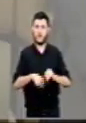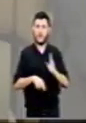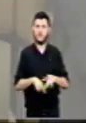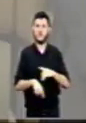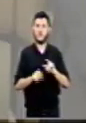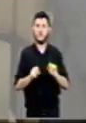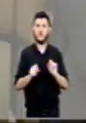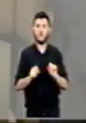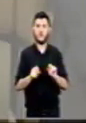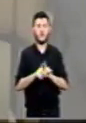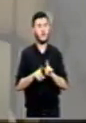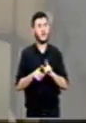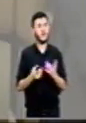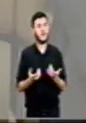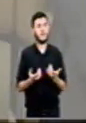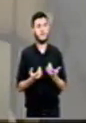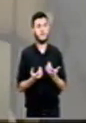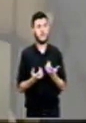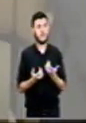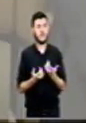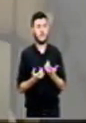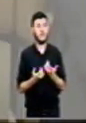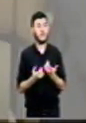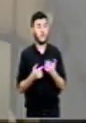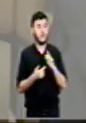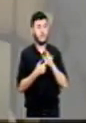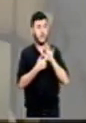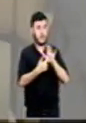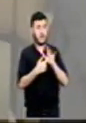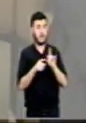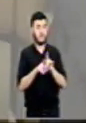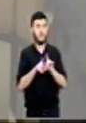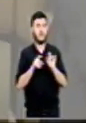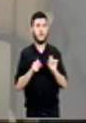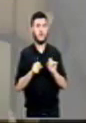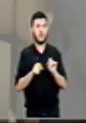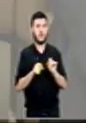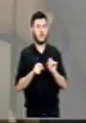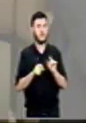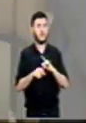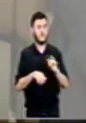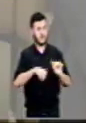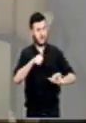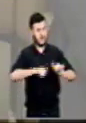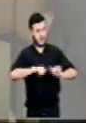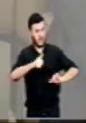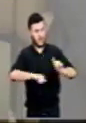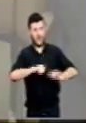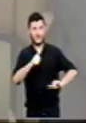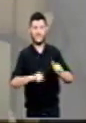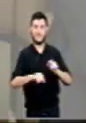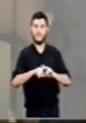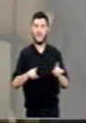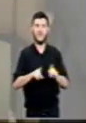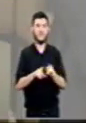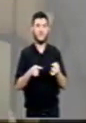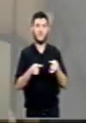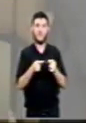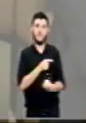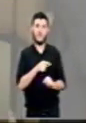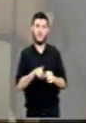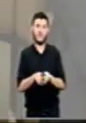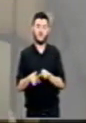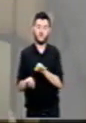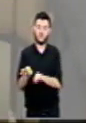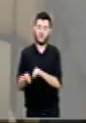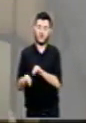das interceptações, revelaram seu conteúdo passou por análise que indiscutivelmente não competia a juiz de primeiro grau, mas ao